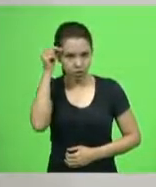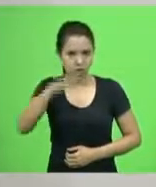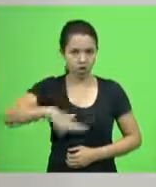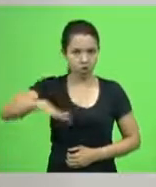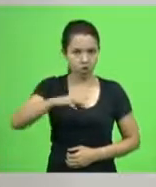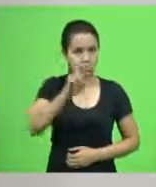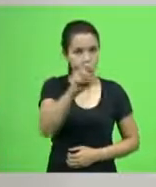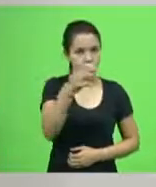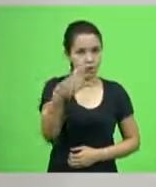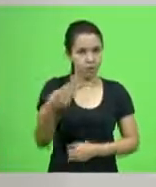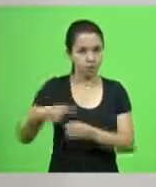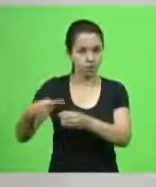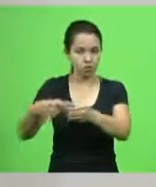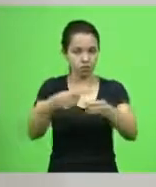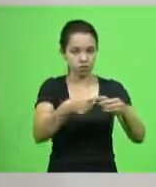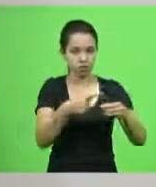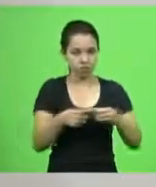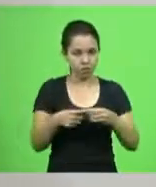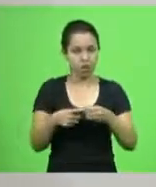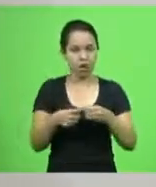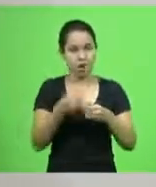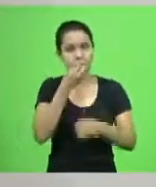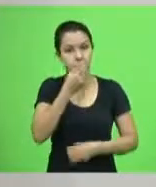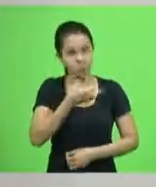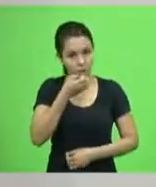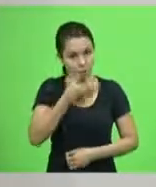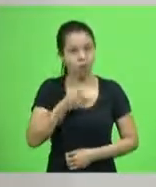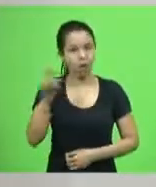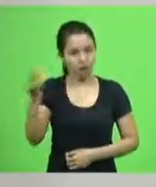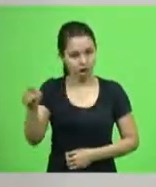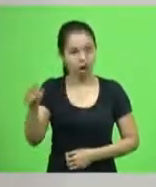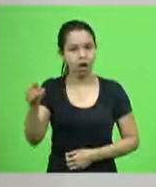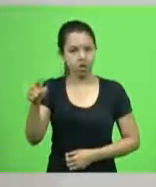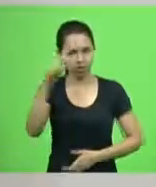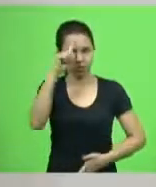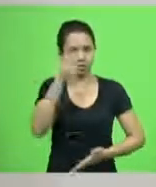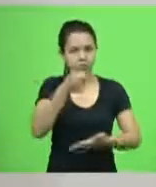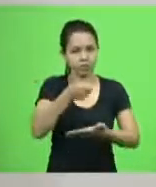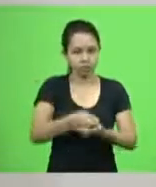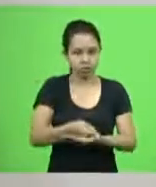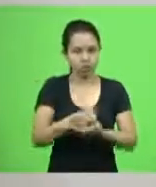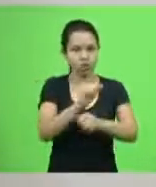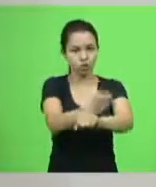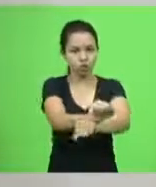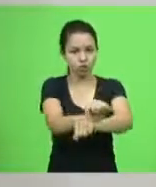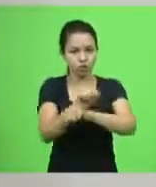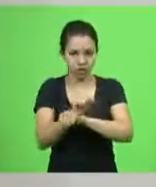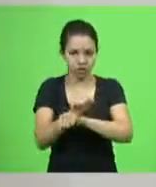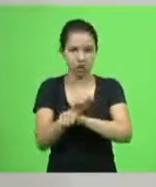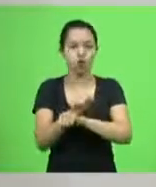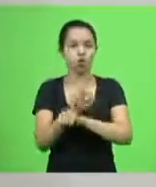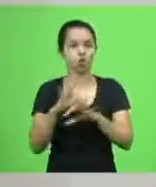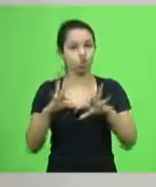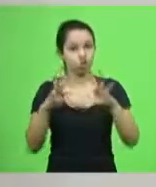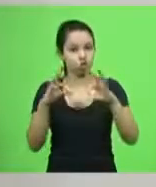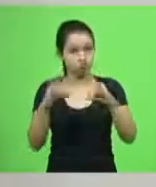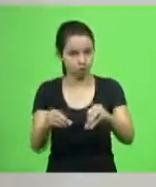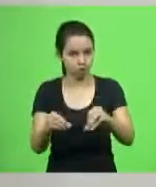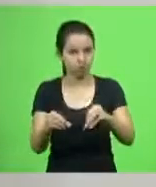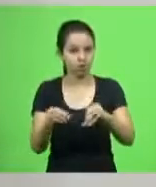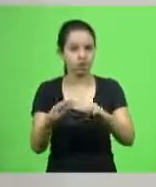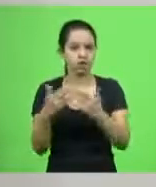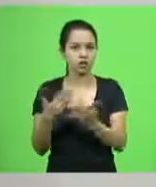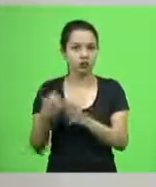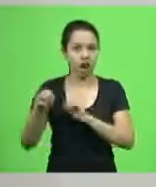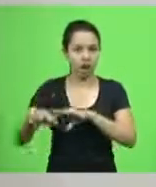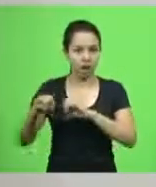municípios tiveram bom senso e suspenderam todas as aulas até 1º de março deste